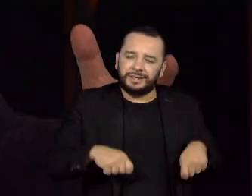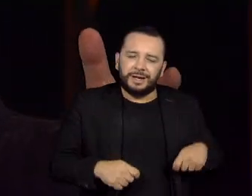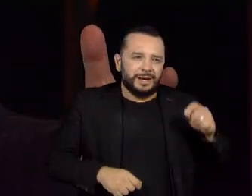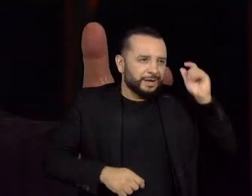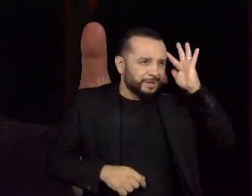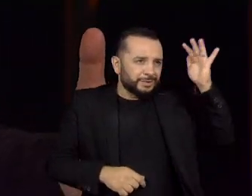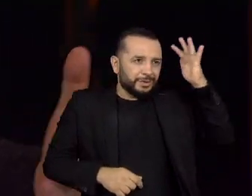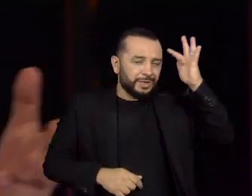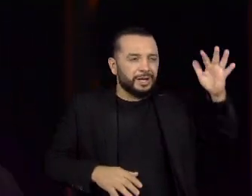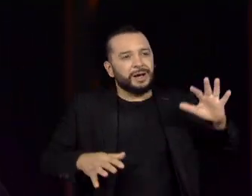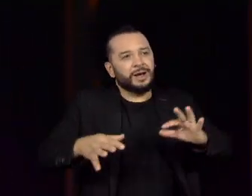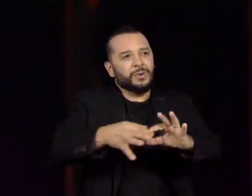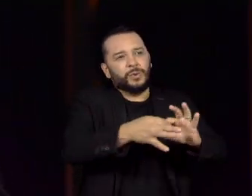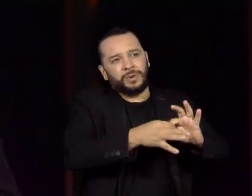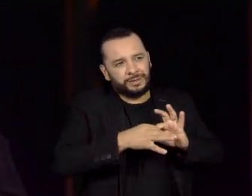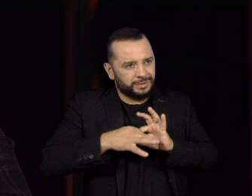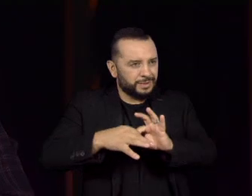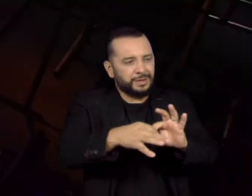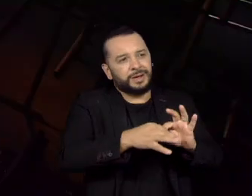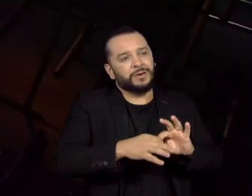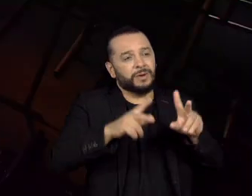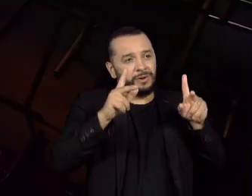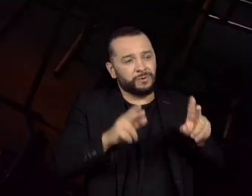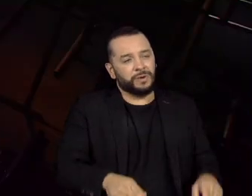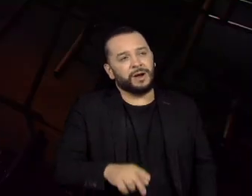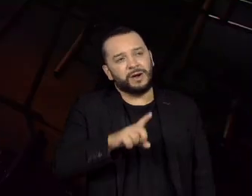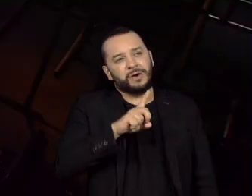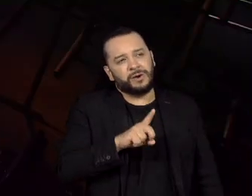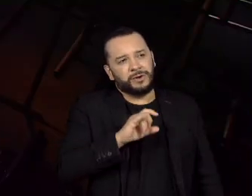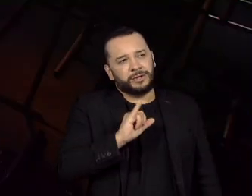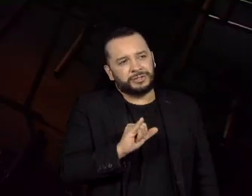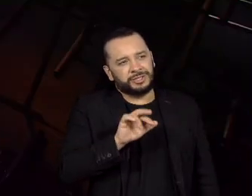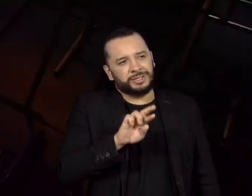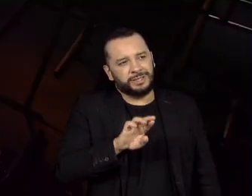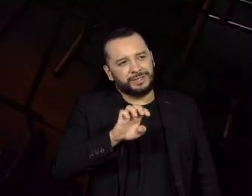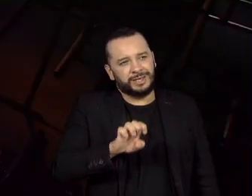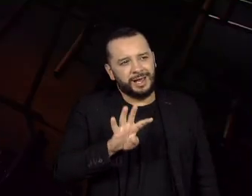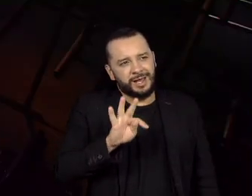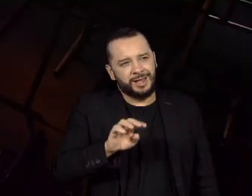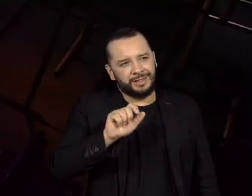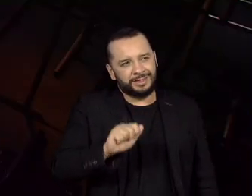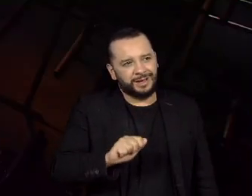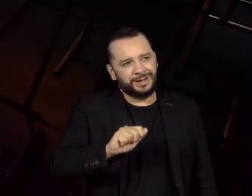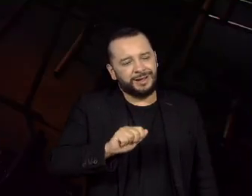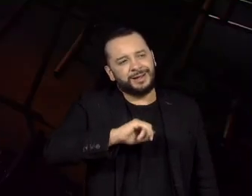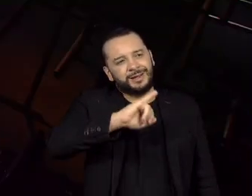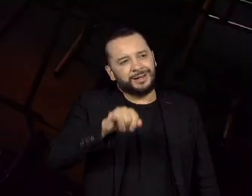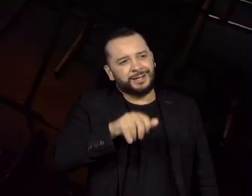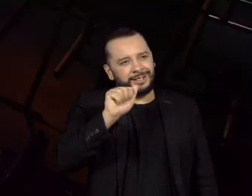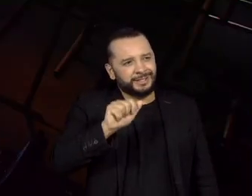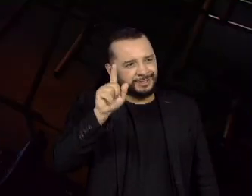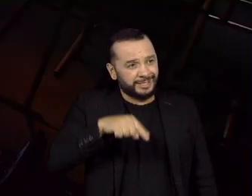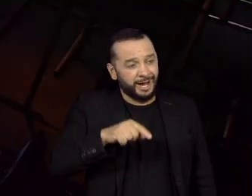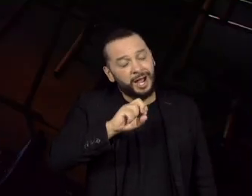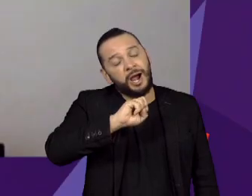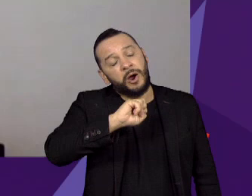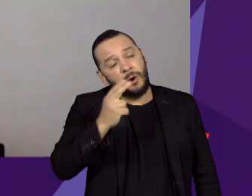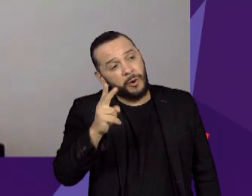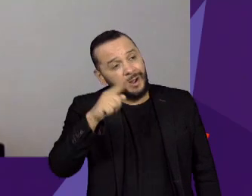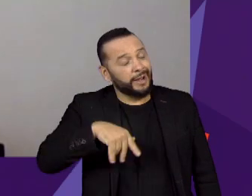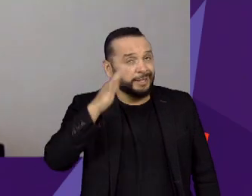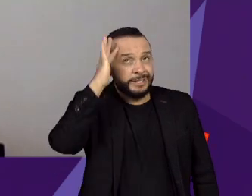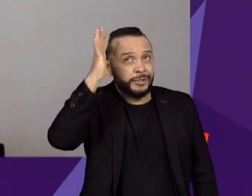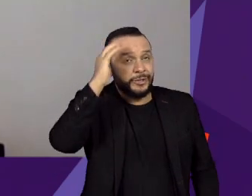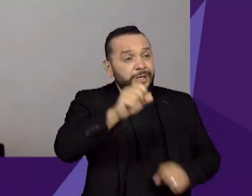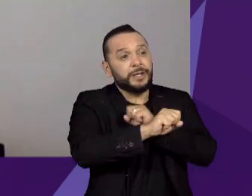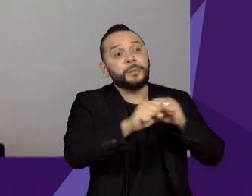de forças, como foi na Direta Já, ou isso é um sonho longe demais? Eu só vivo de sonho. Eu espero